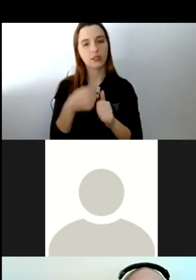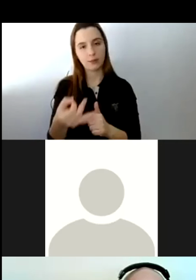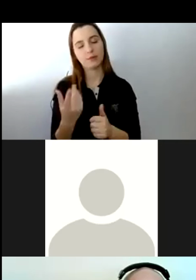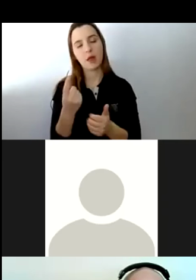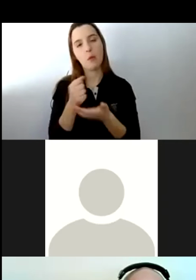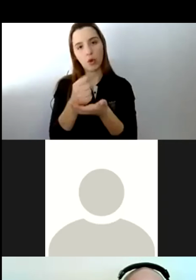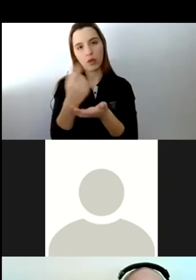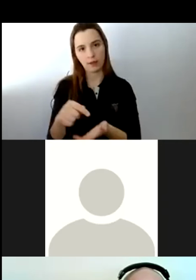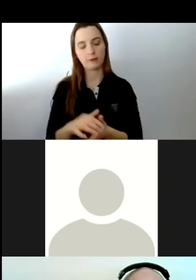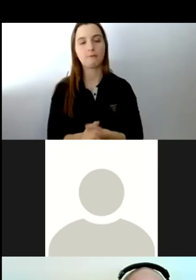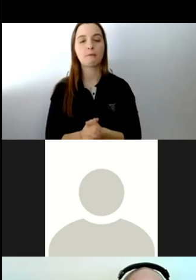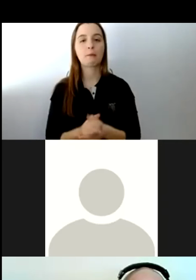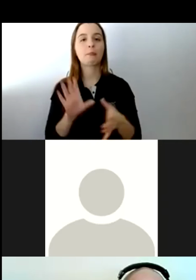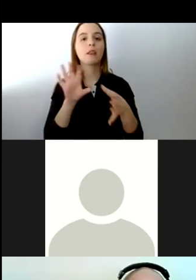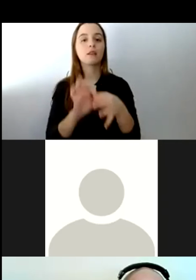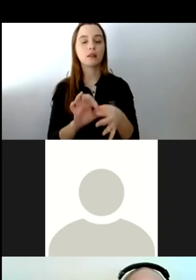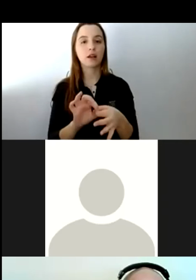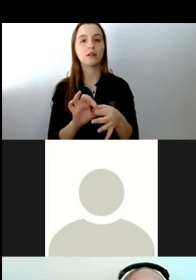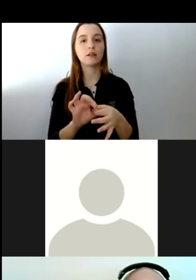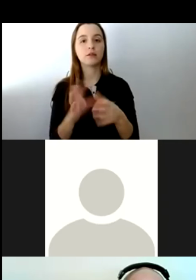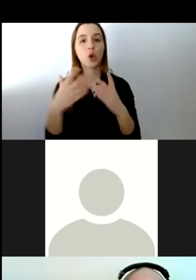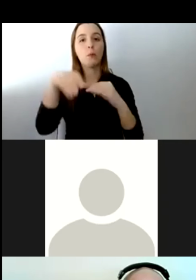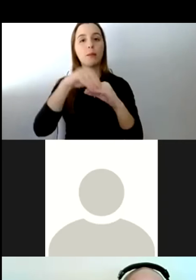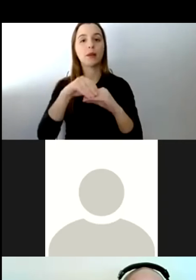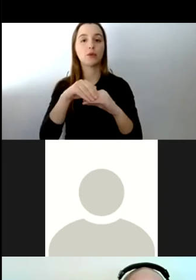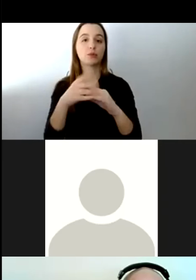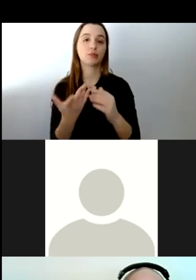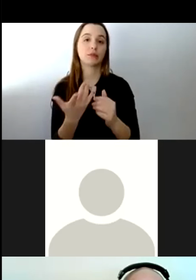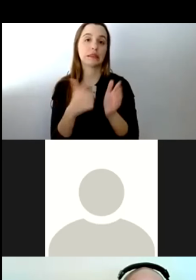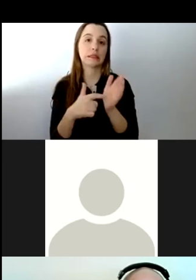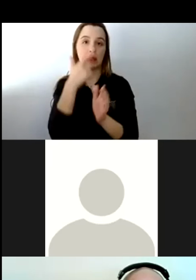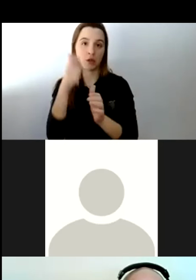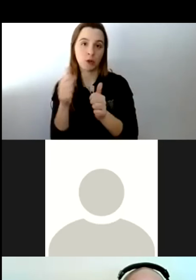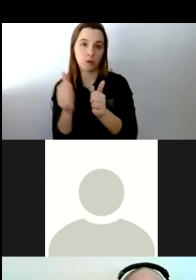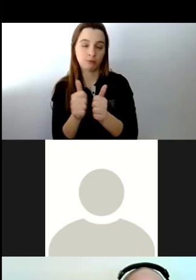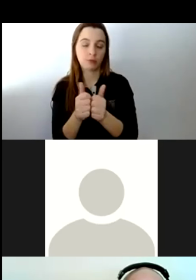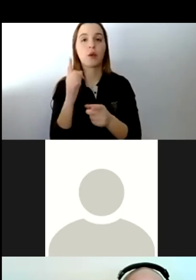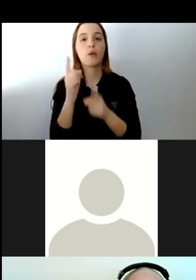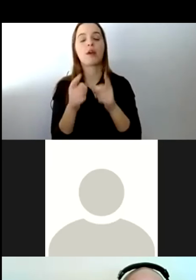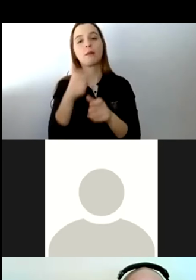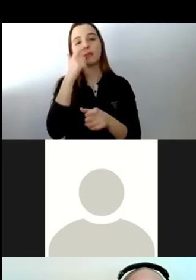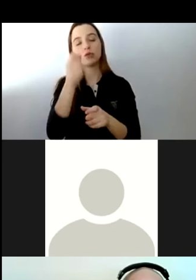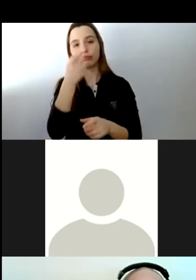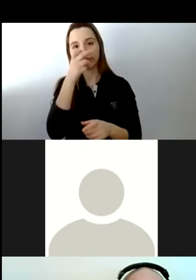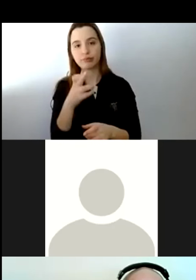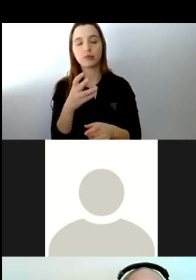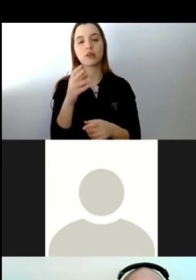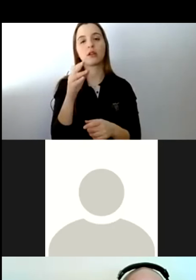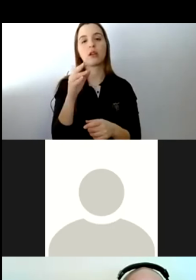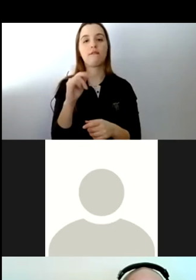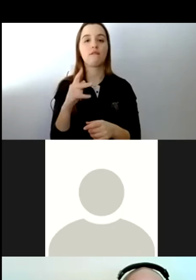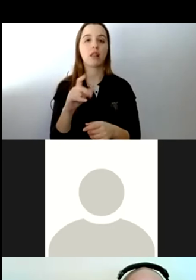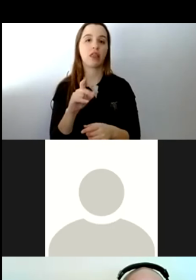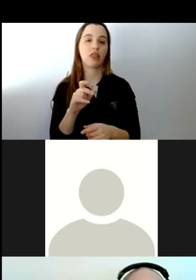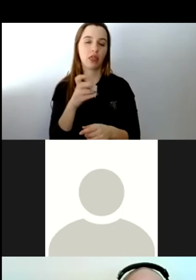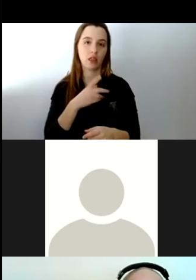No que diz respeito ao complemento por dependência, destina-se a pensionistas de invalidez, velhice e sobrevivência do regime